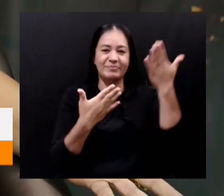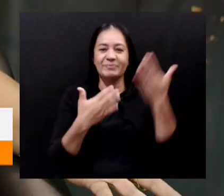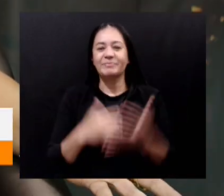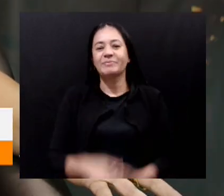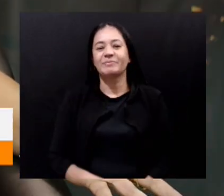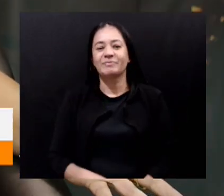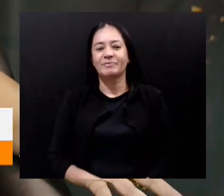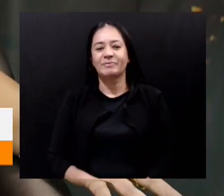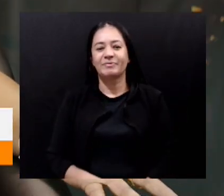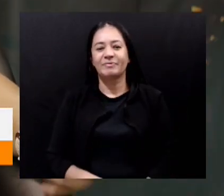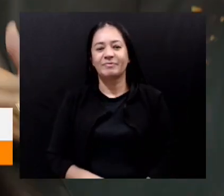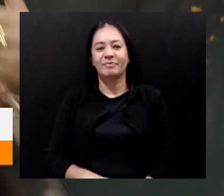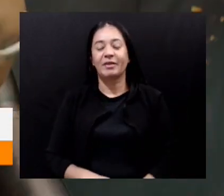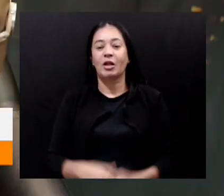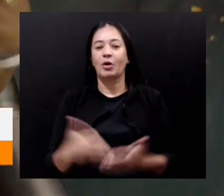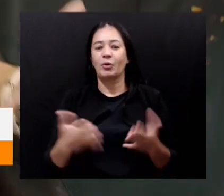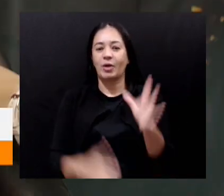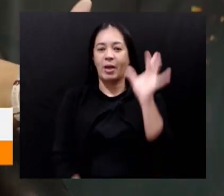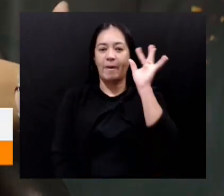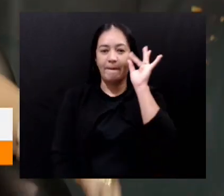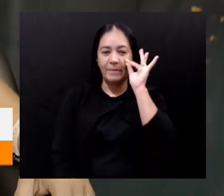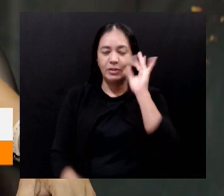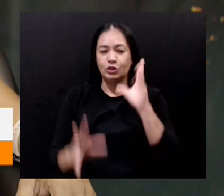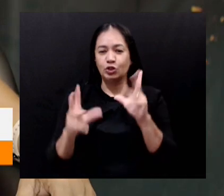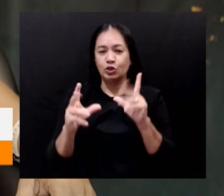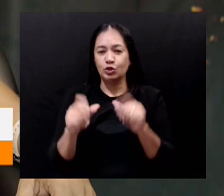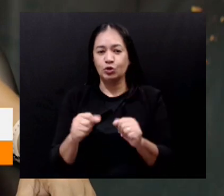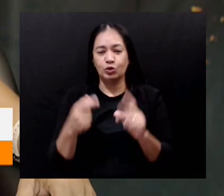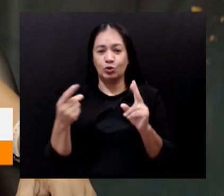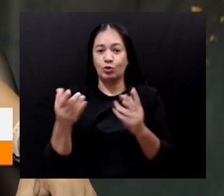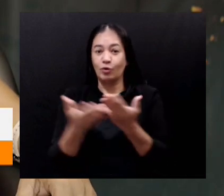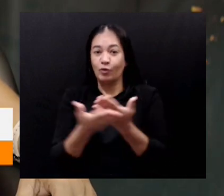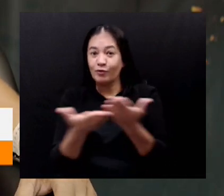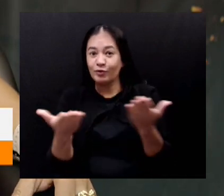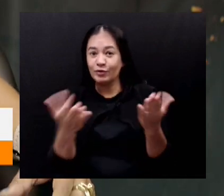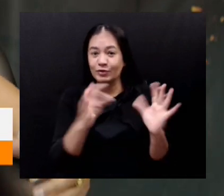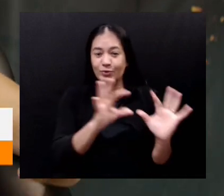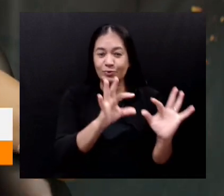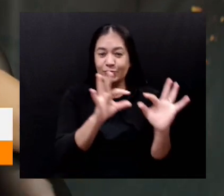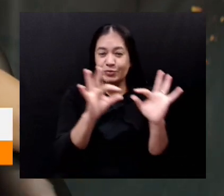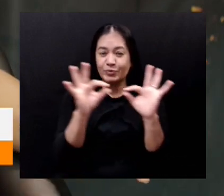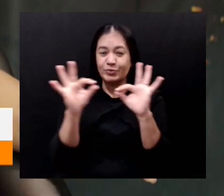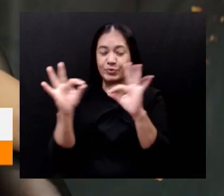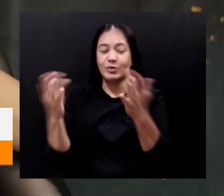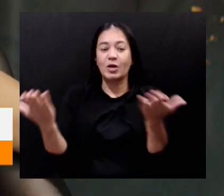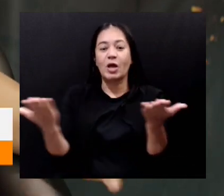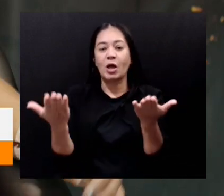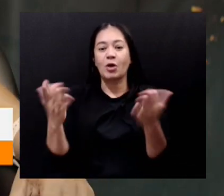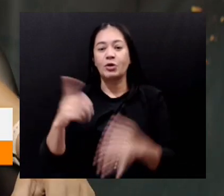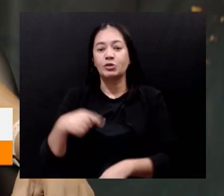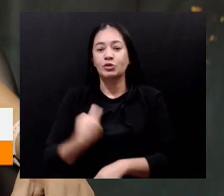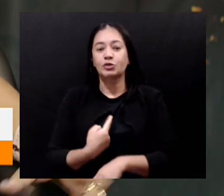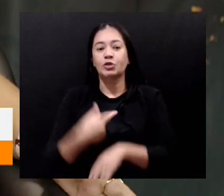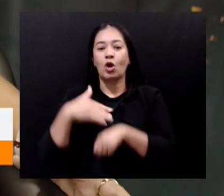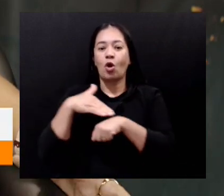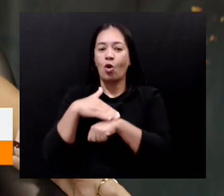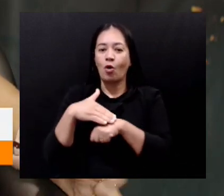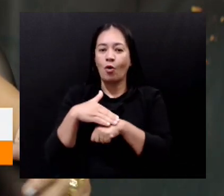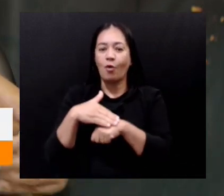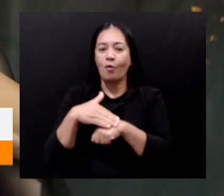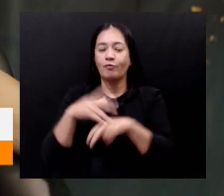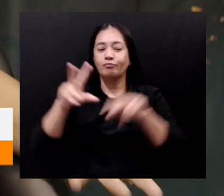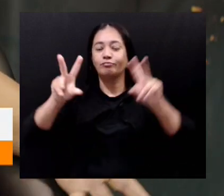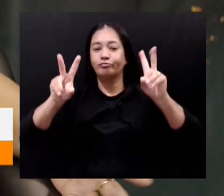a presença de todos vocês que estão aí do outro lado também. Agora a gente conversa sobre a cidadania, né?